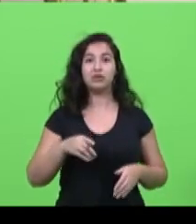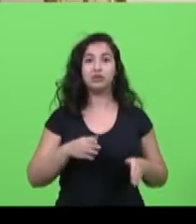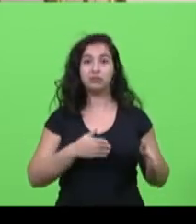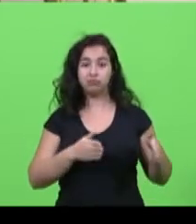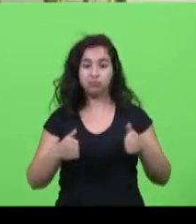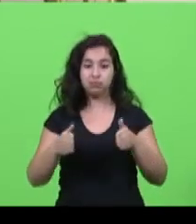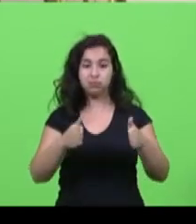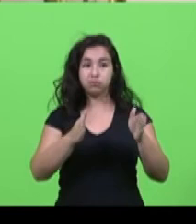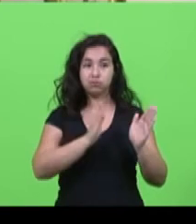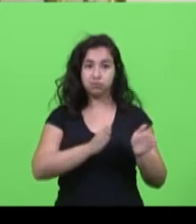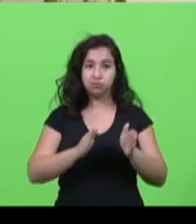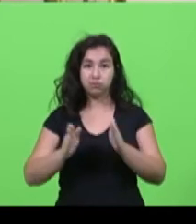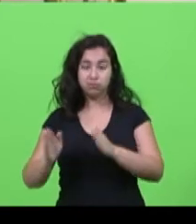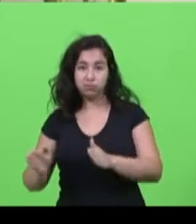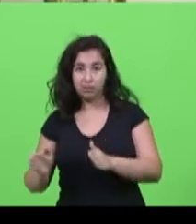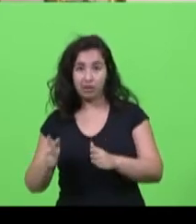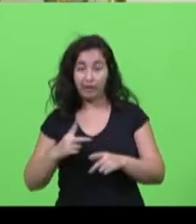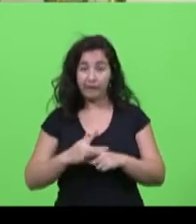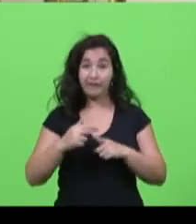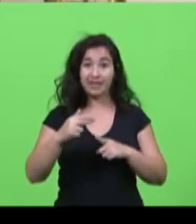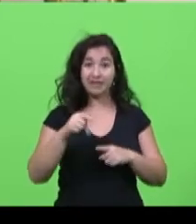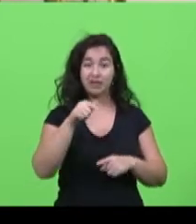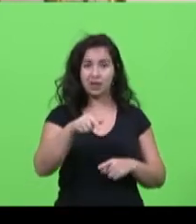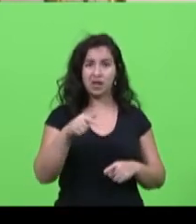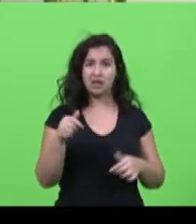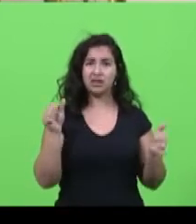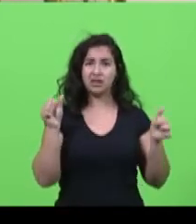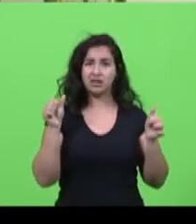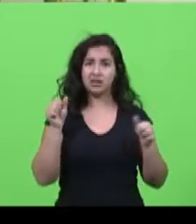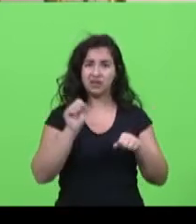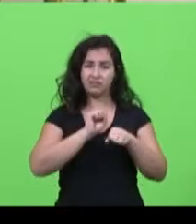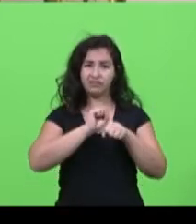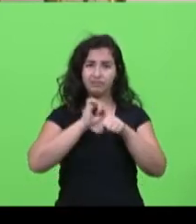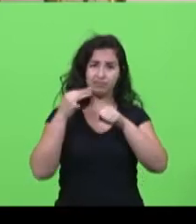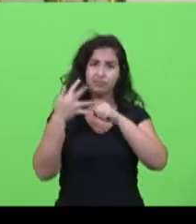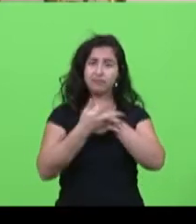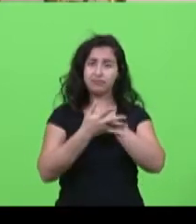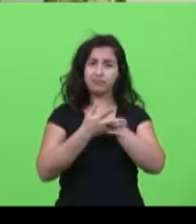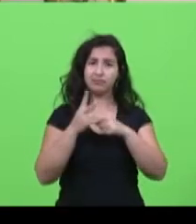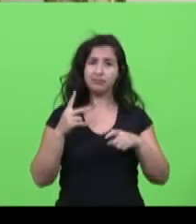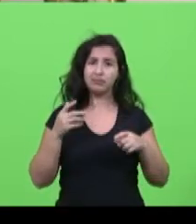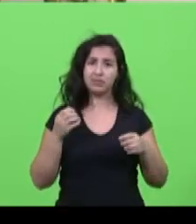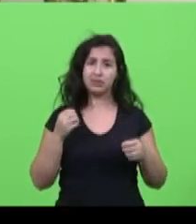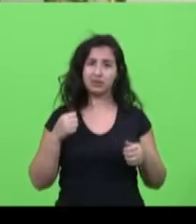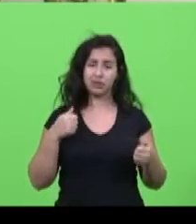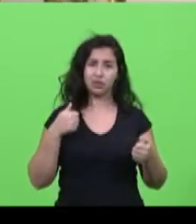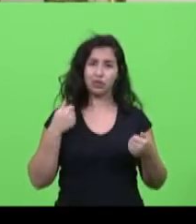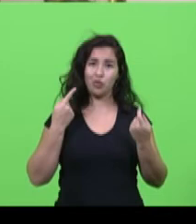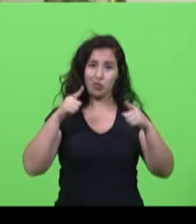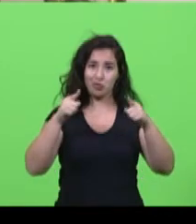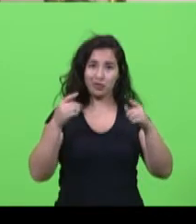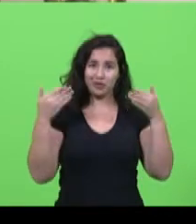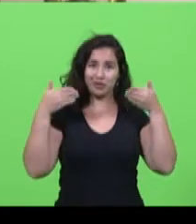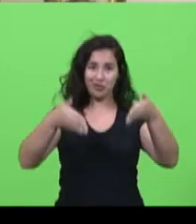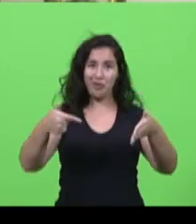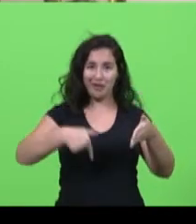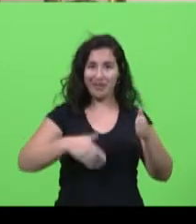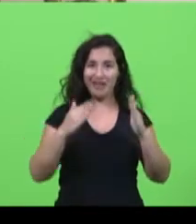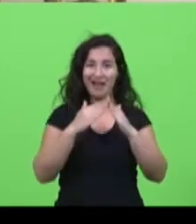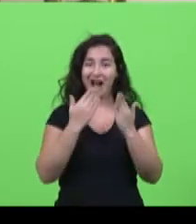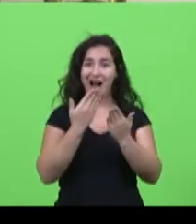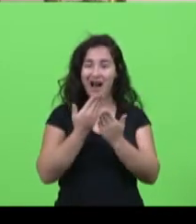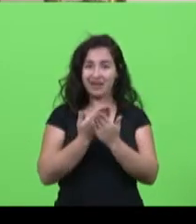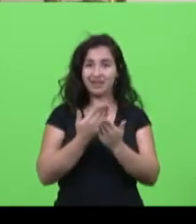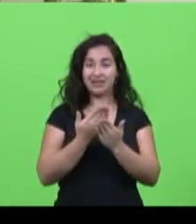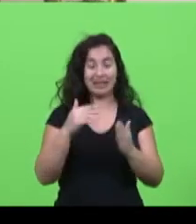vencer esse mal que veio de longe e nos atacou em casa, né? Eu não quero conviver com o vírus. Se eu